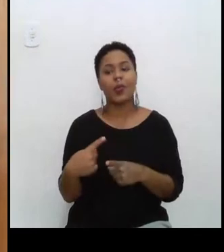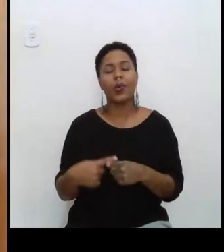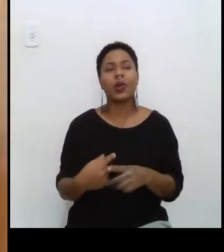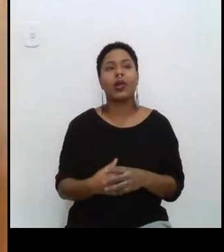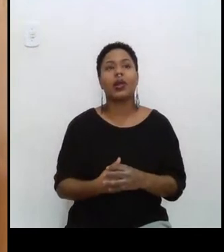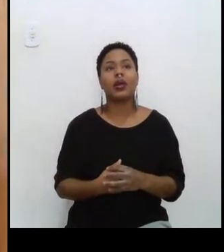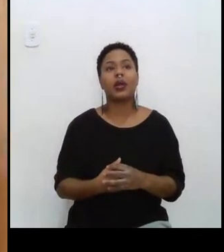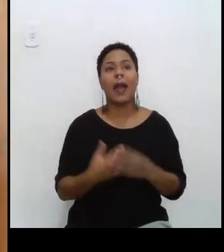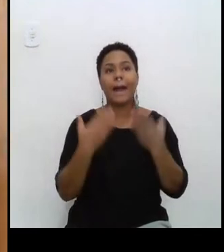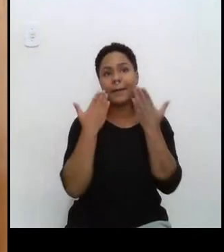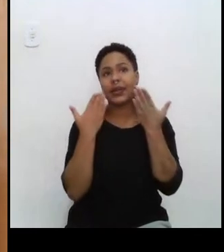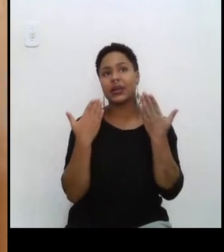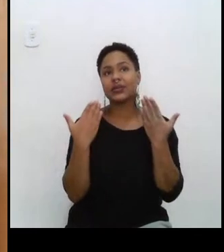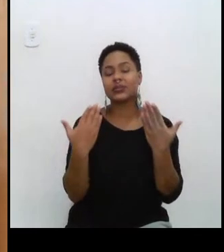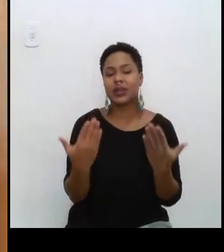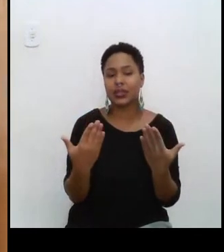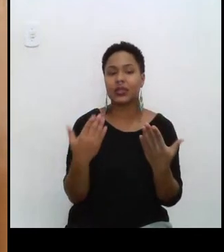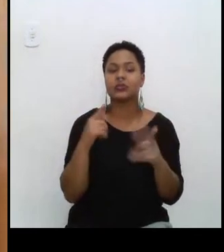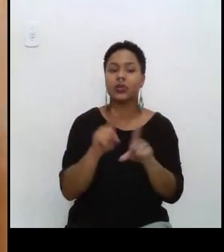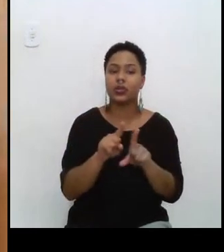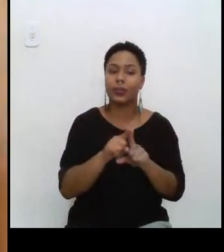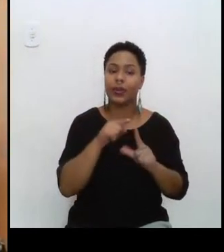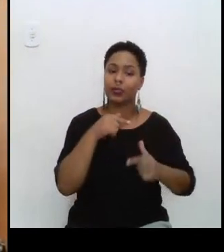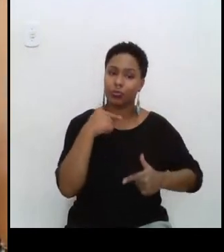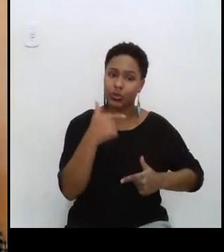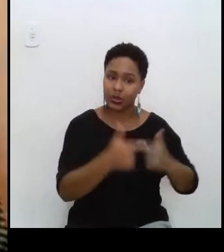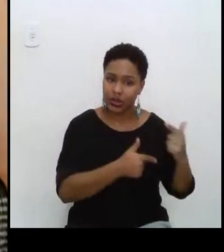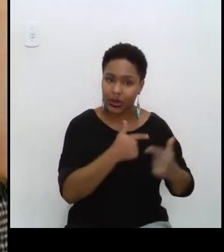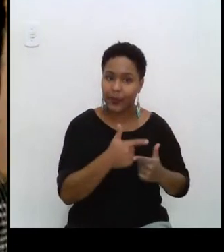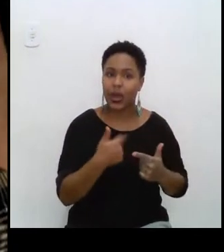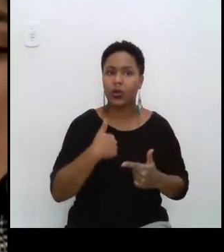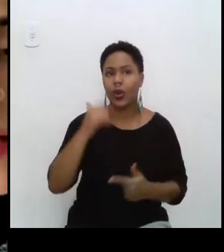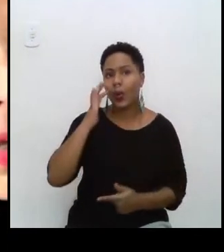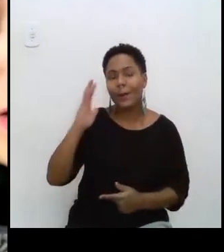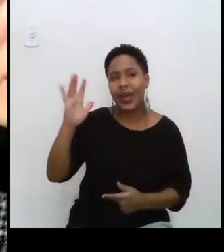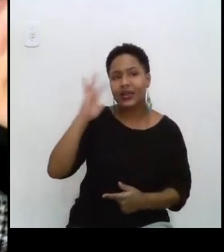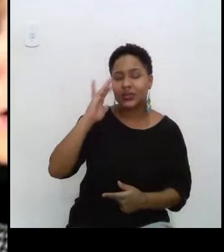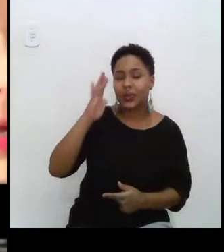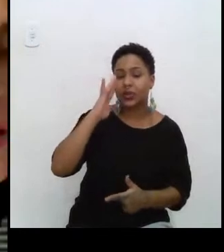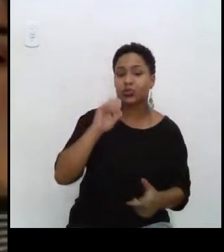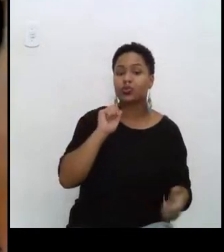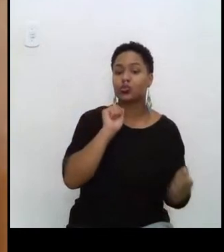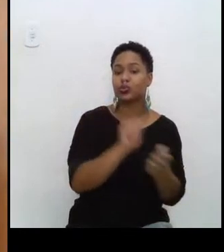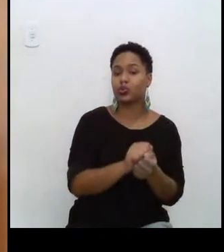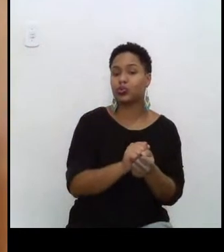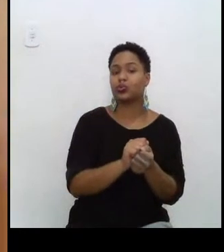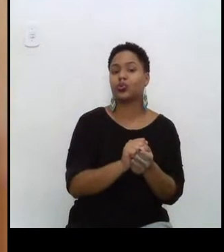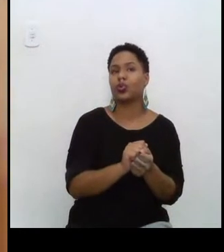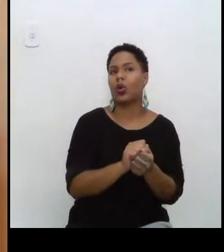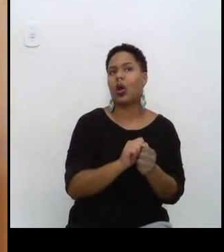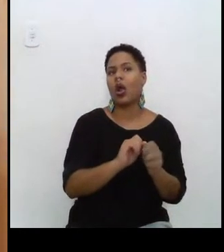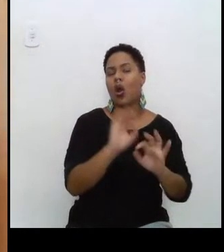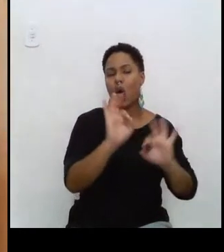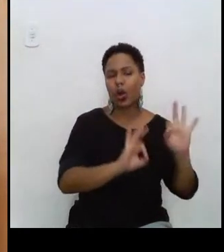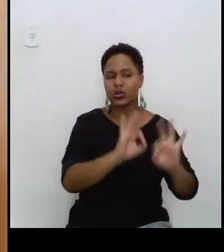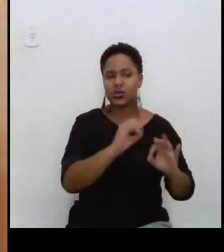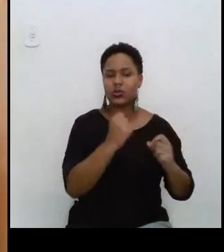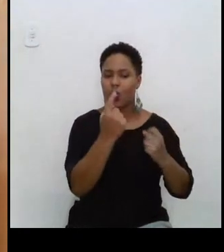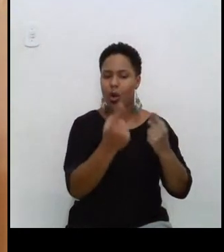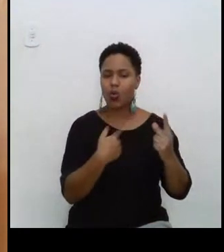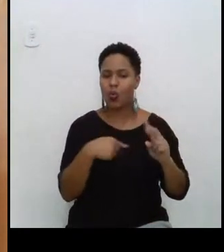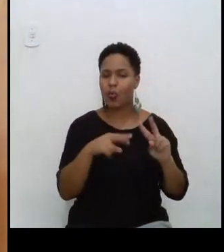que não dou conta agora se organiza a senhora sobre Memorial é recrutamento